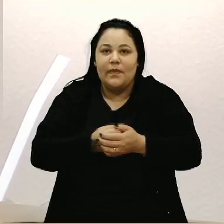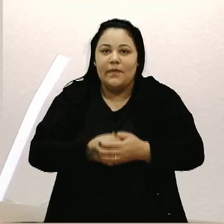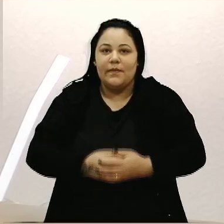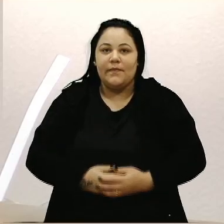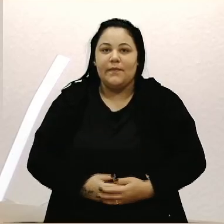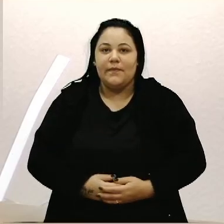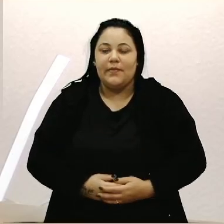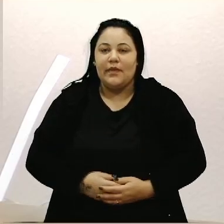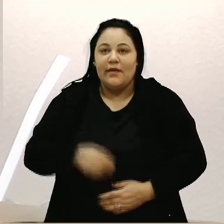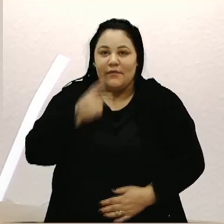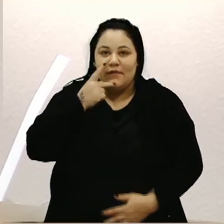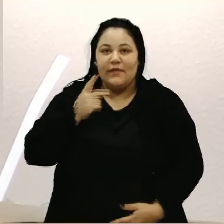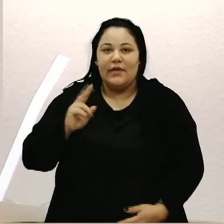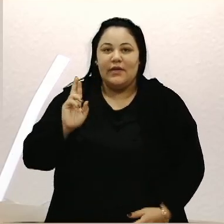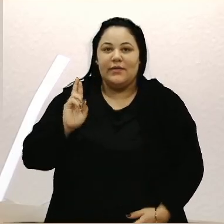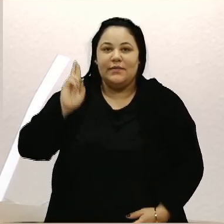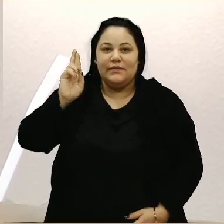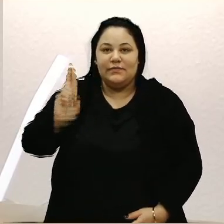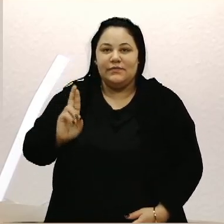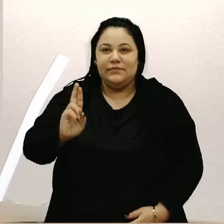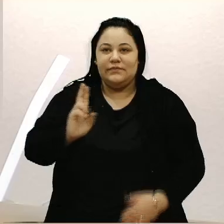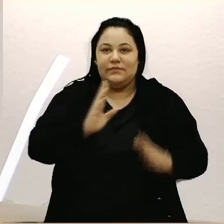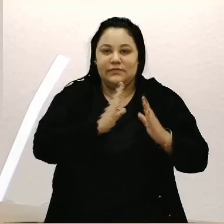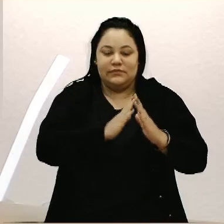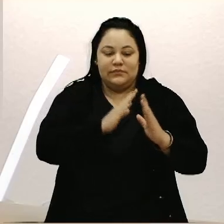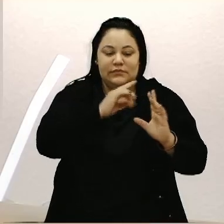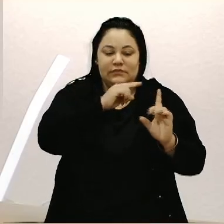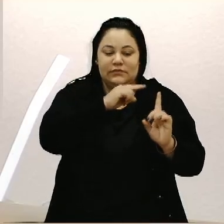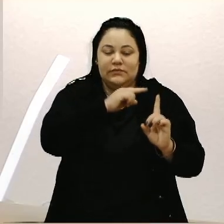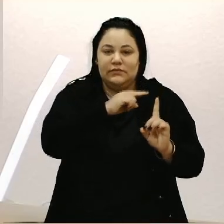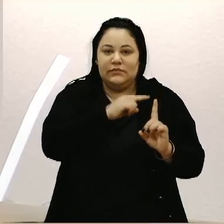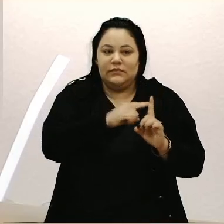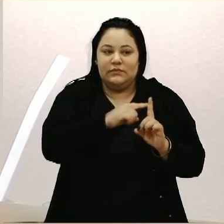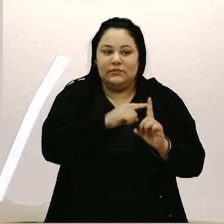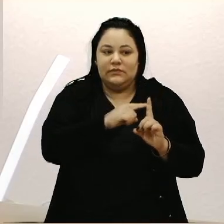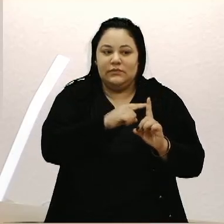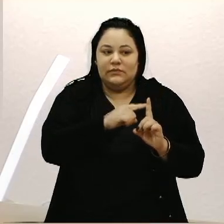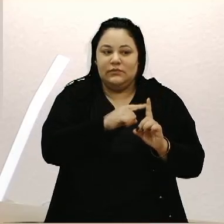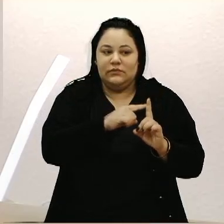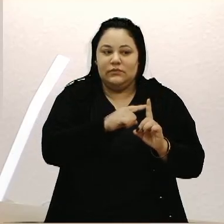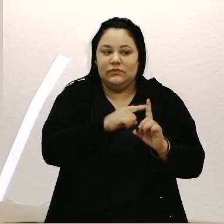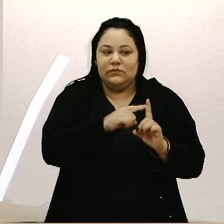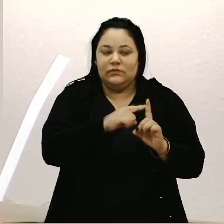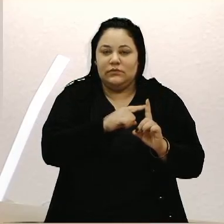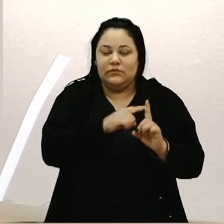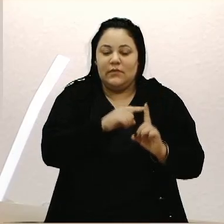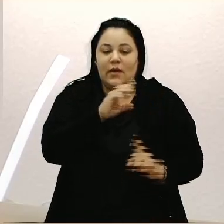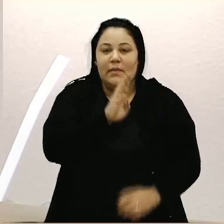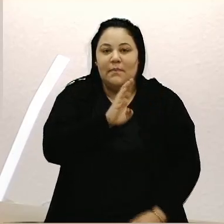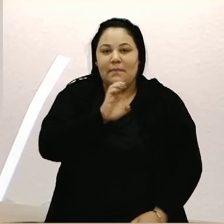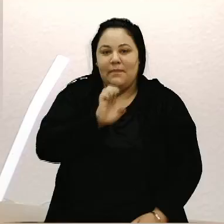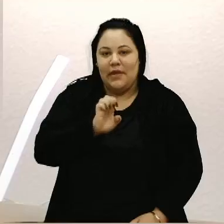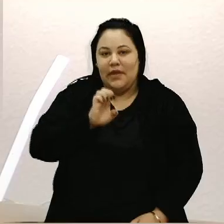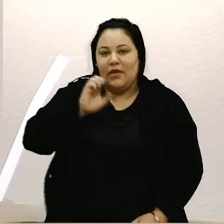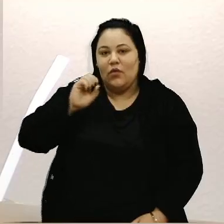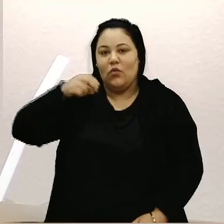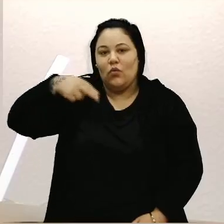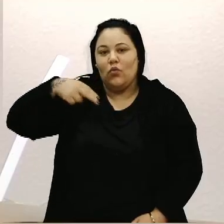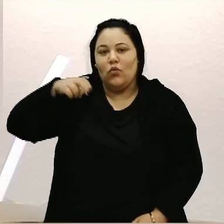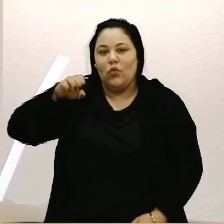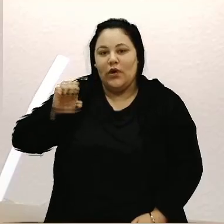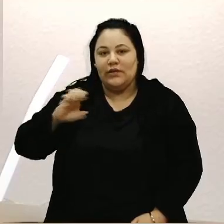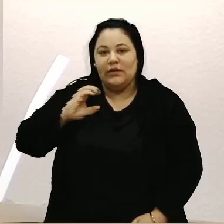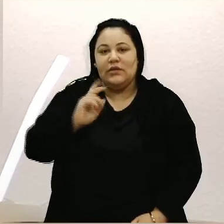de representante da Igreja Be One Church. Passo a palavra ao primeiro secretário para que faça a leitura do ofício